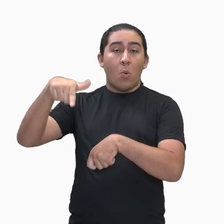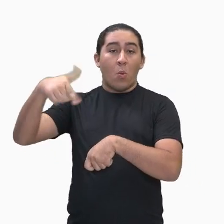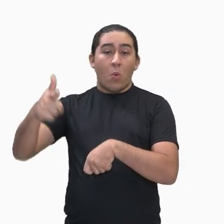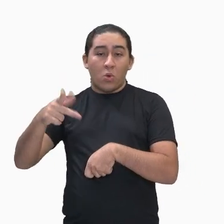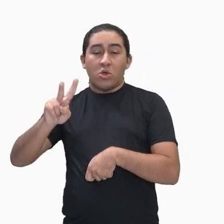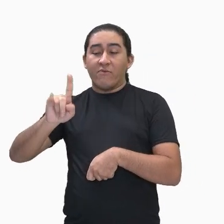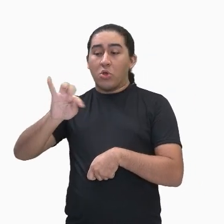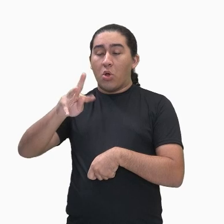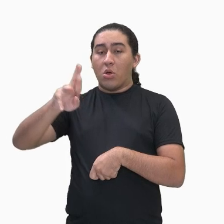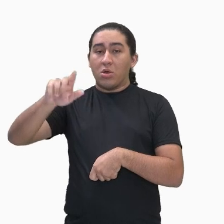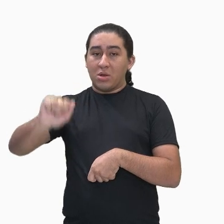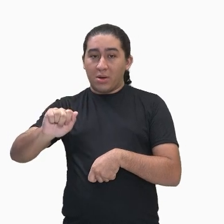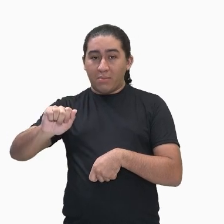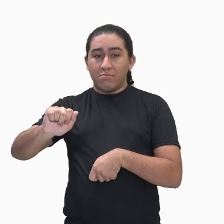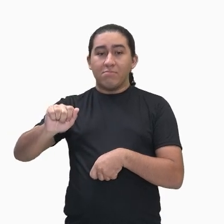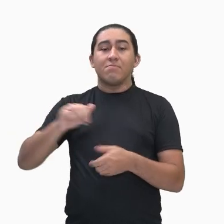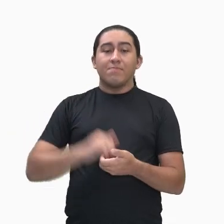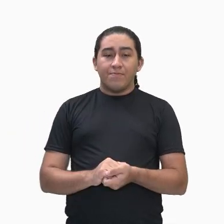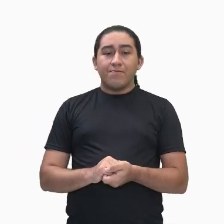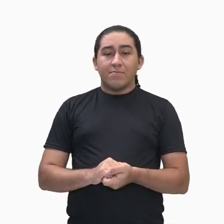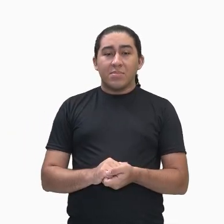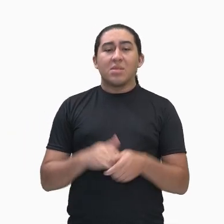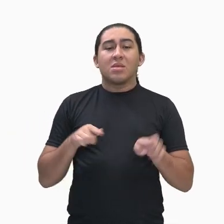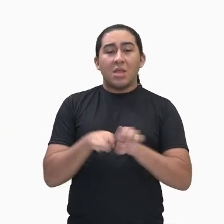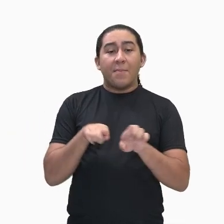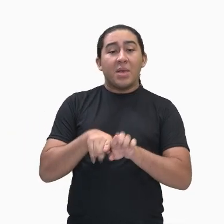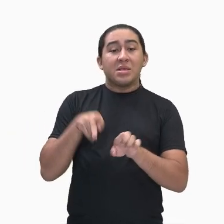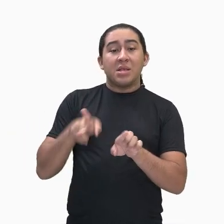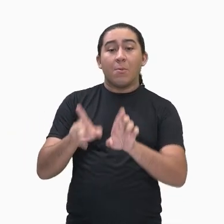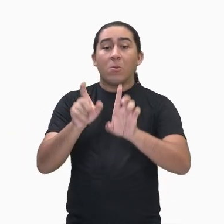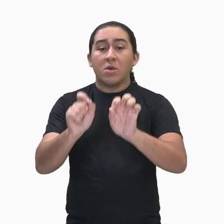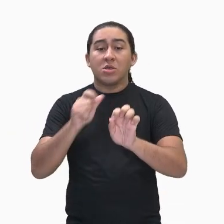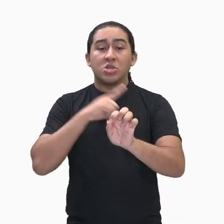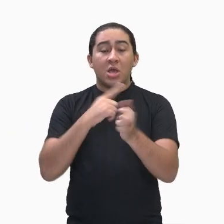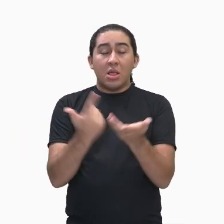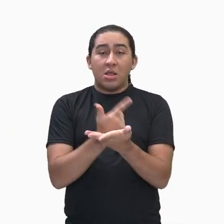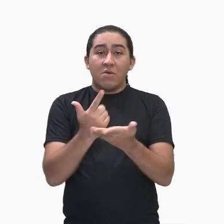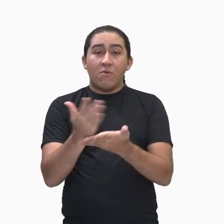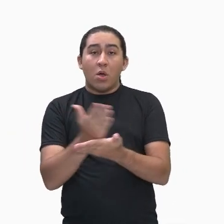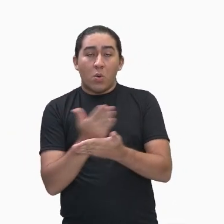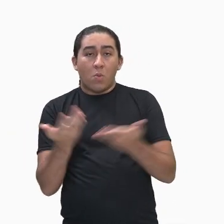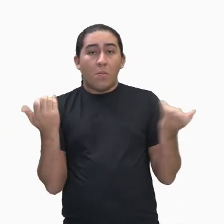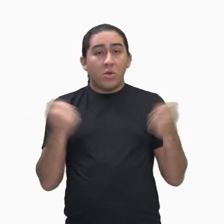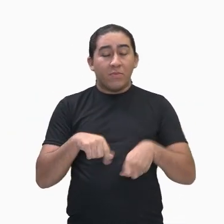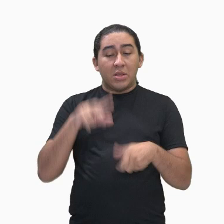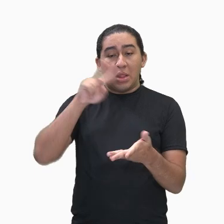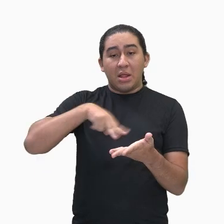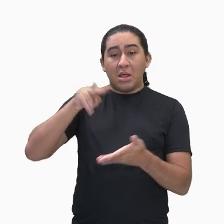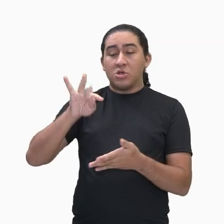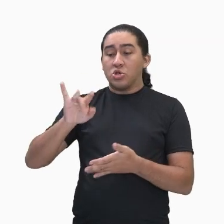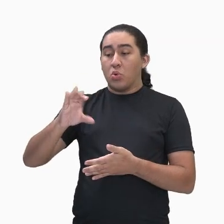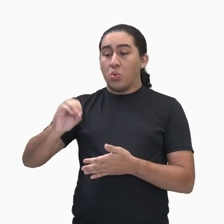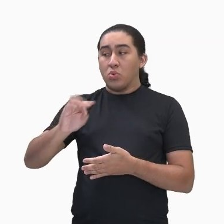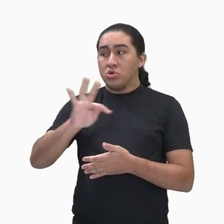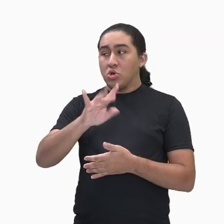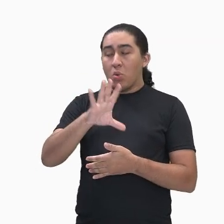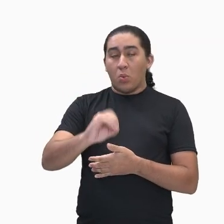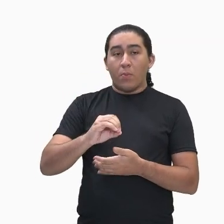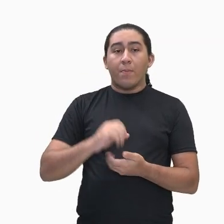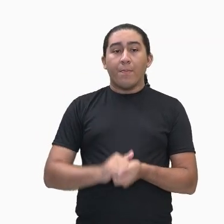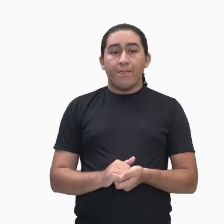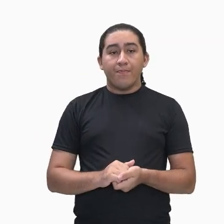hipótese alguma, dispensava entre os presentes alguns livros e almanaque do Tico-Tico